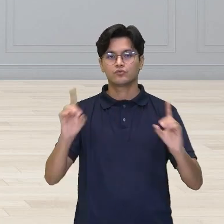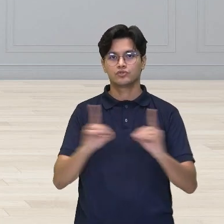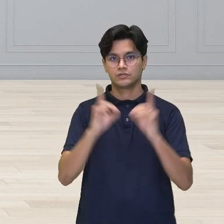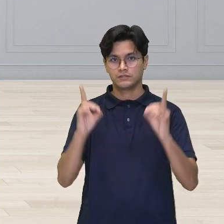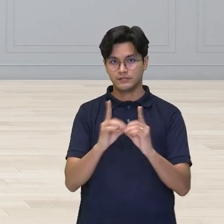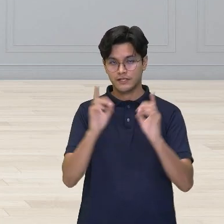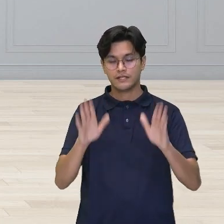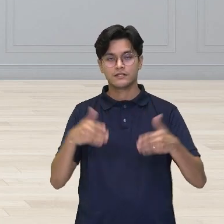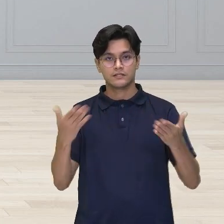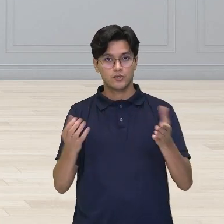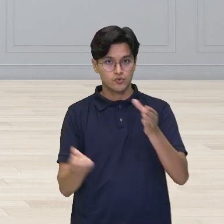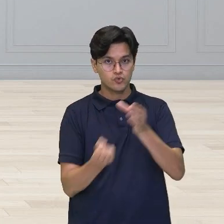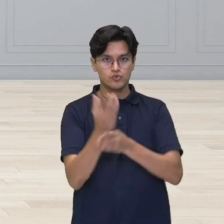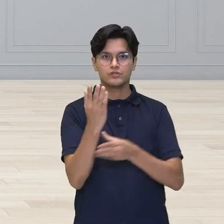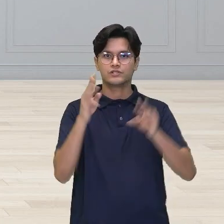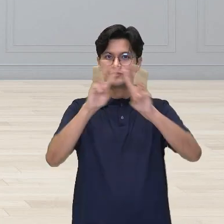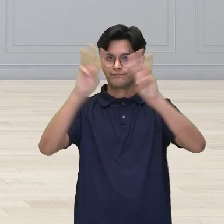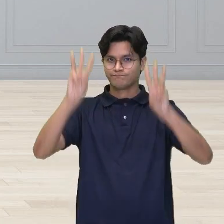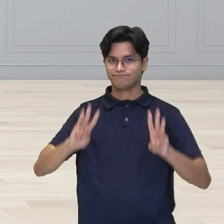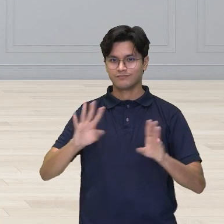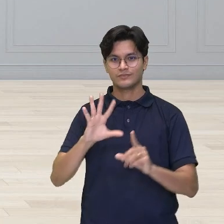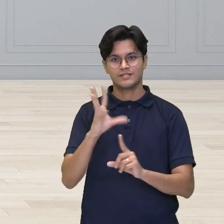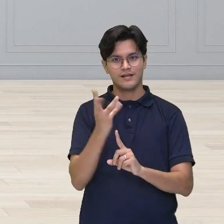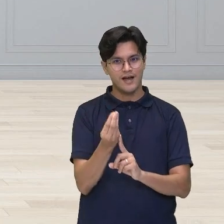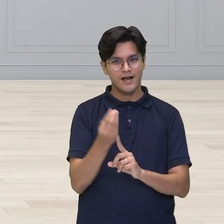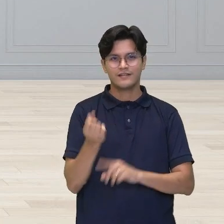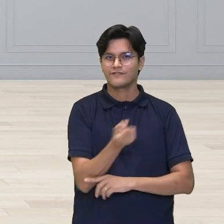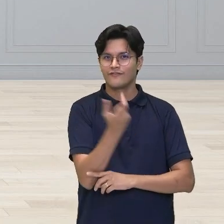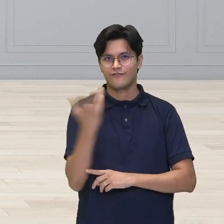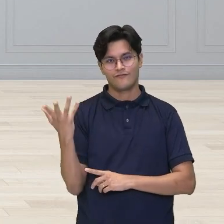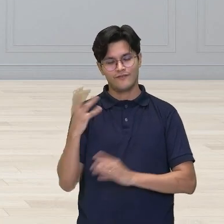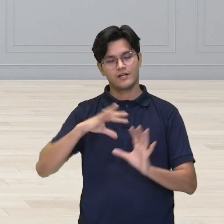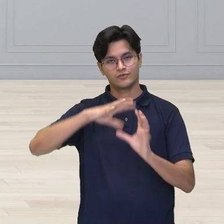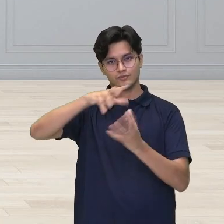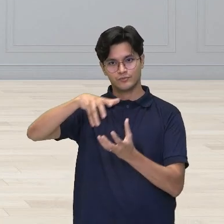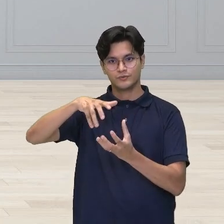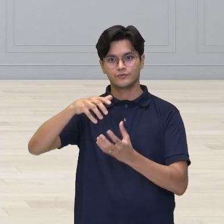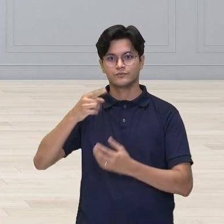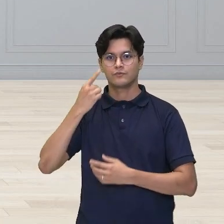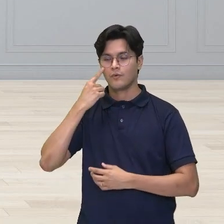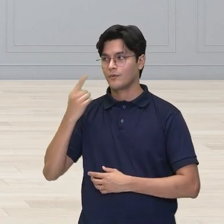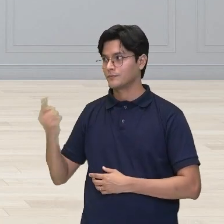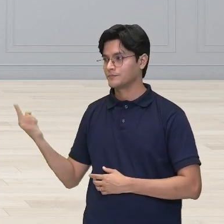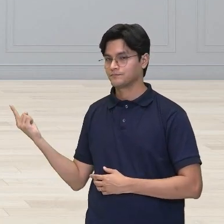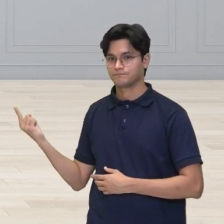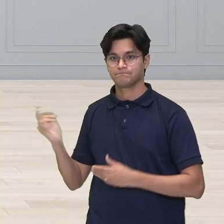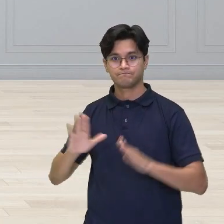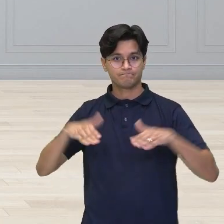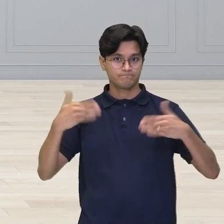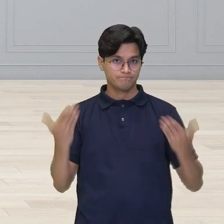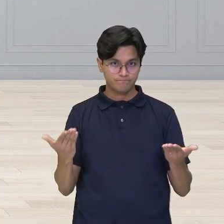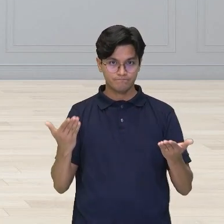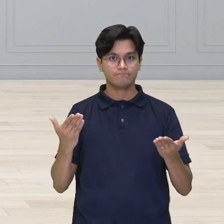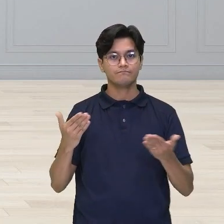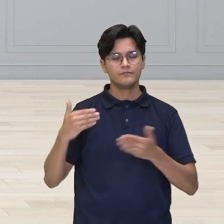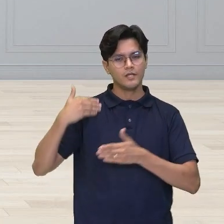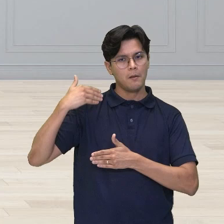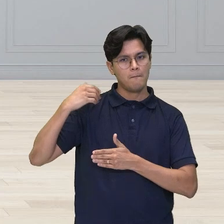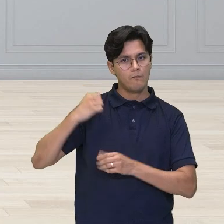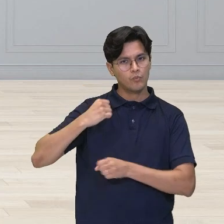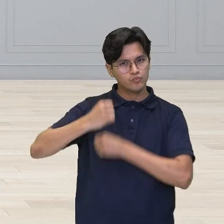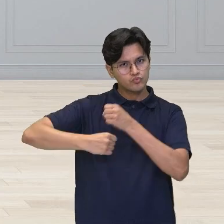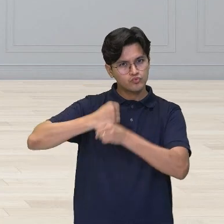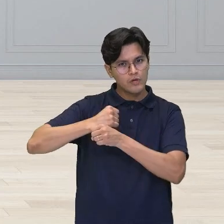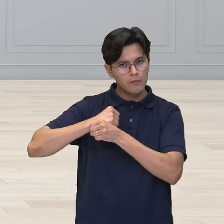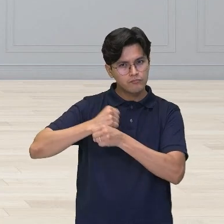de arte, como nós visitamos aqui, certo? Uma galeria de arte. Então, com o passar do tempo,